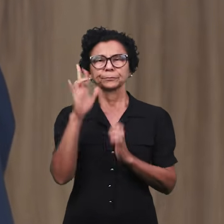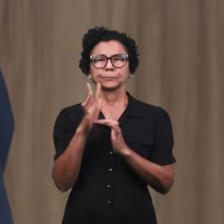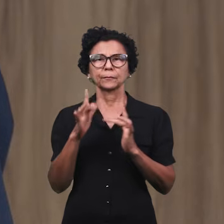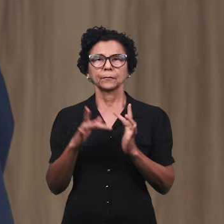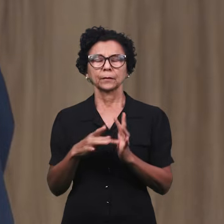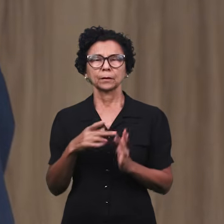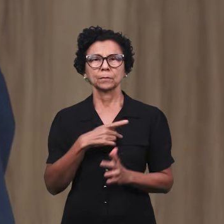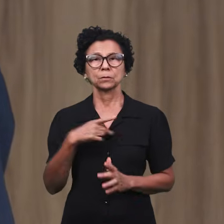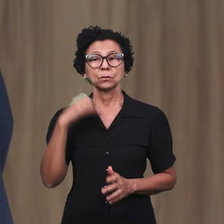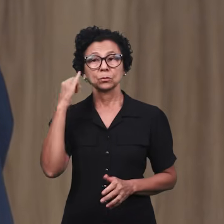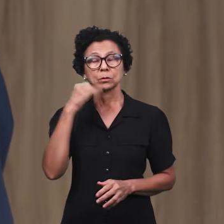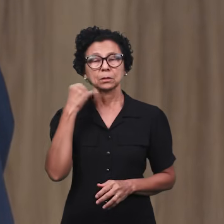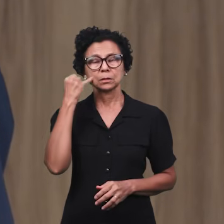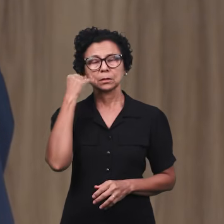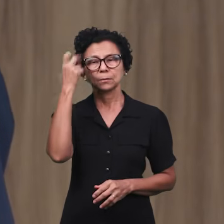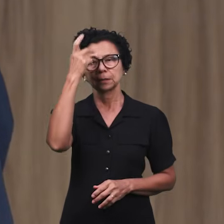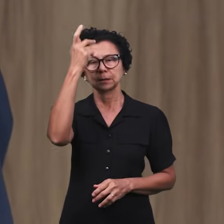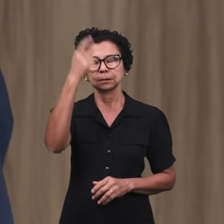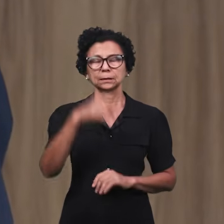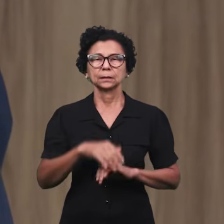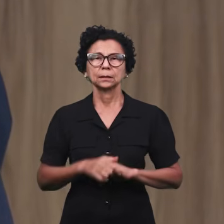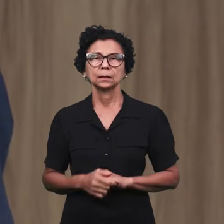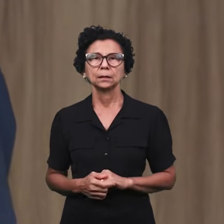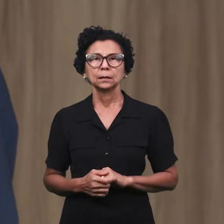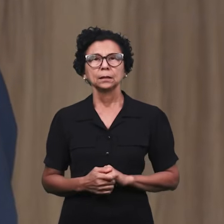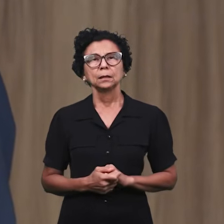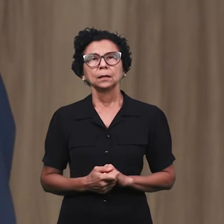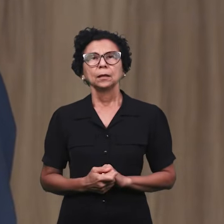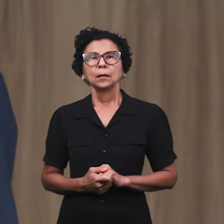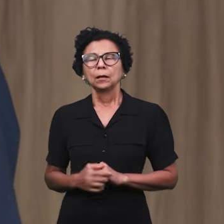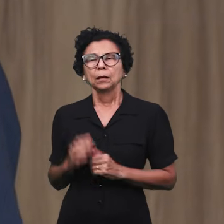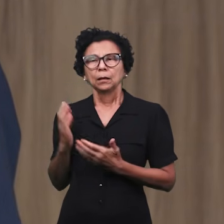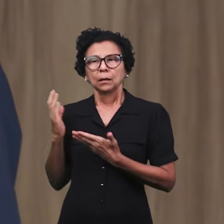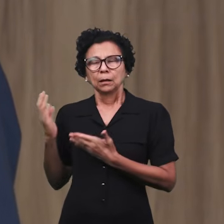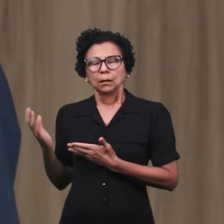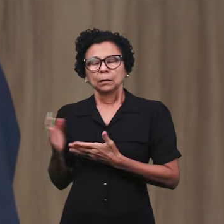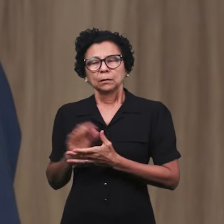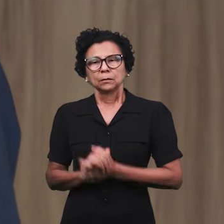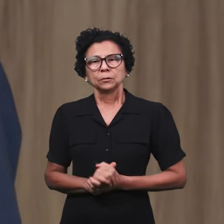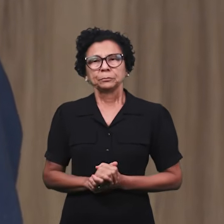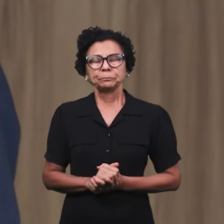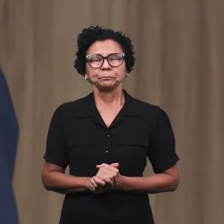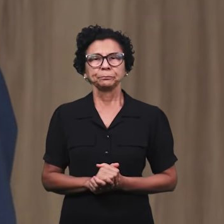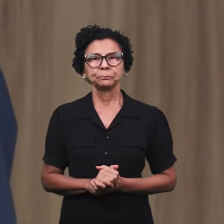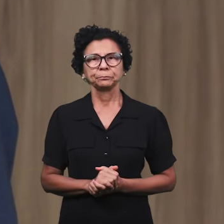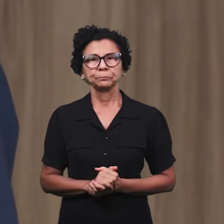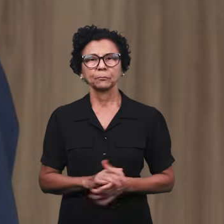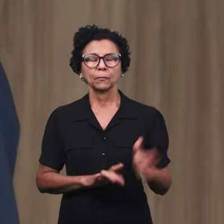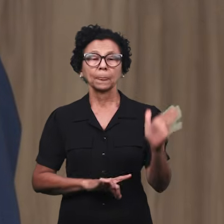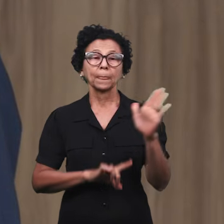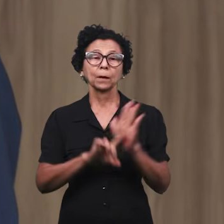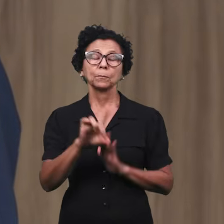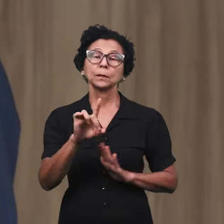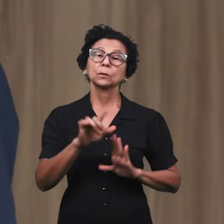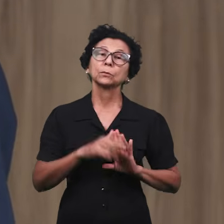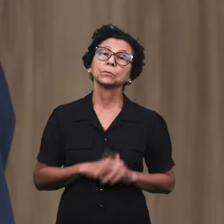igreja de Primavera, no município de Viana, do ministério do pastor Silésio. E a minha pergunta é: o